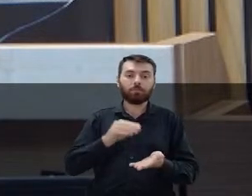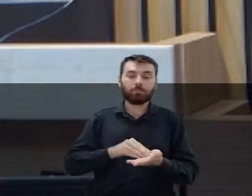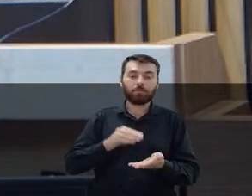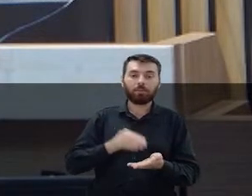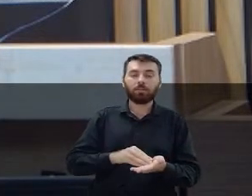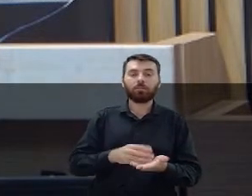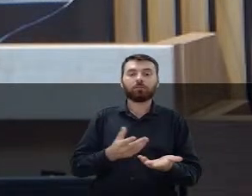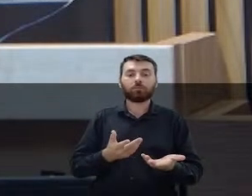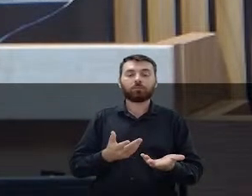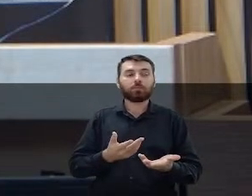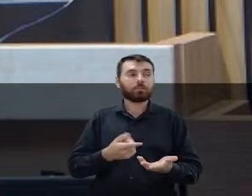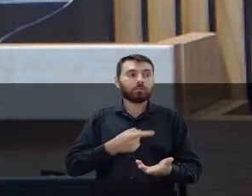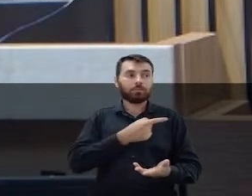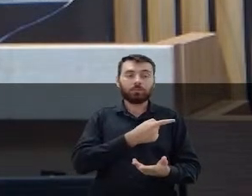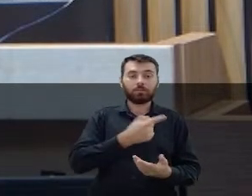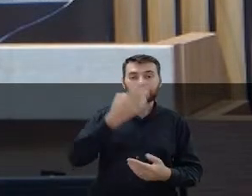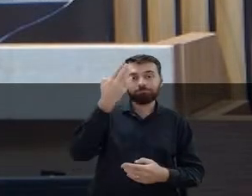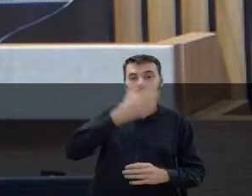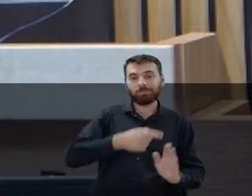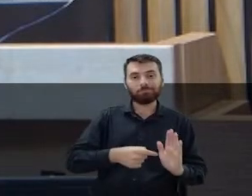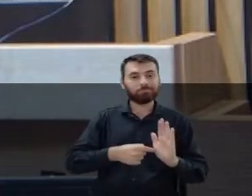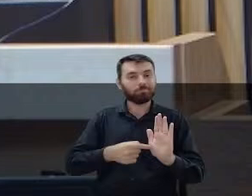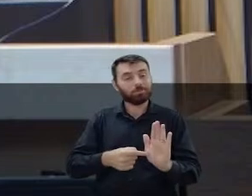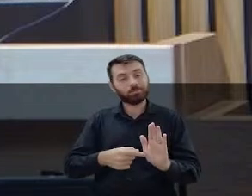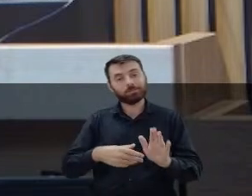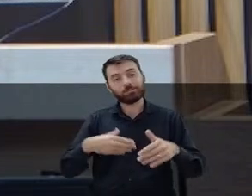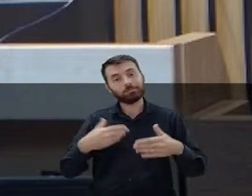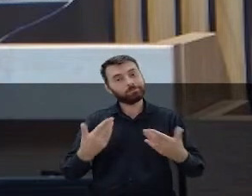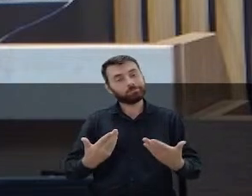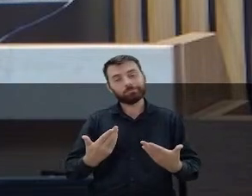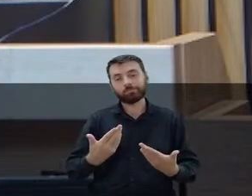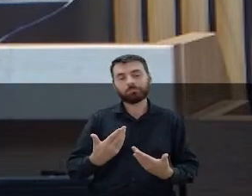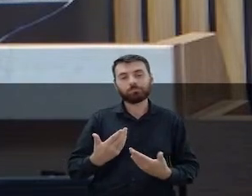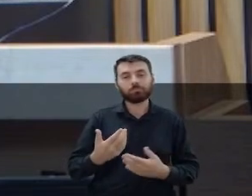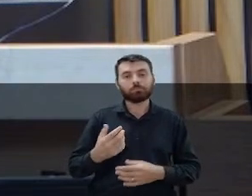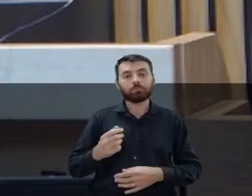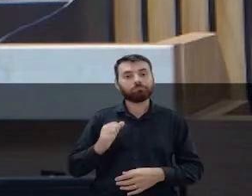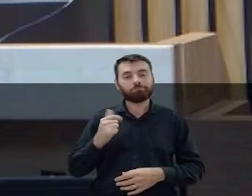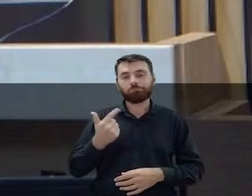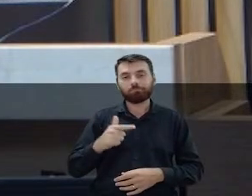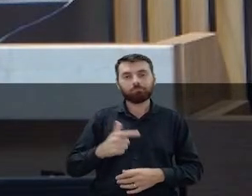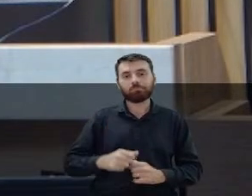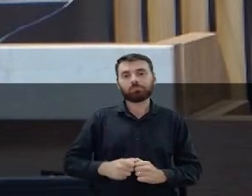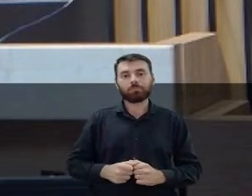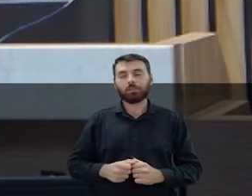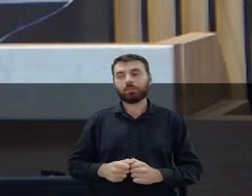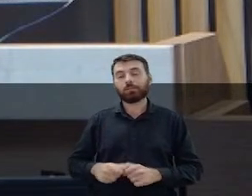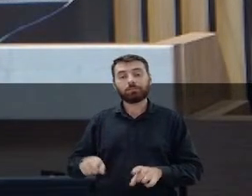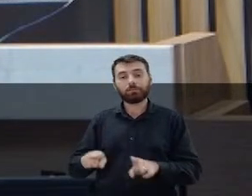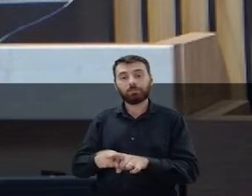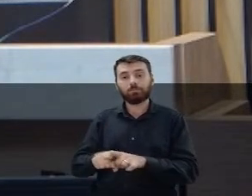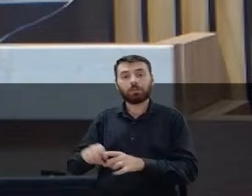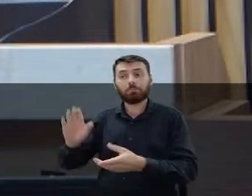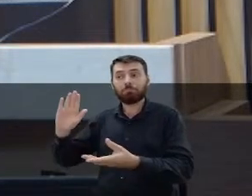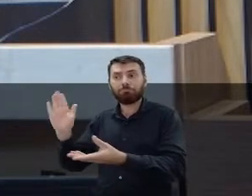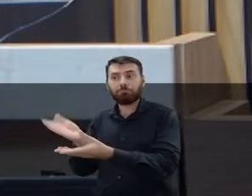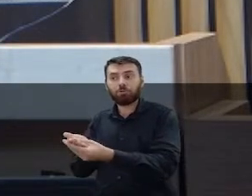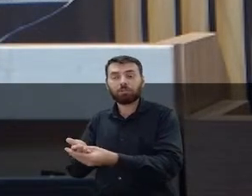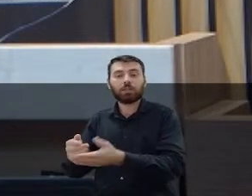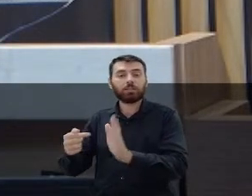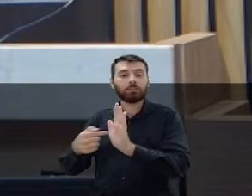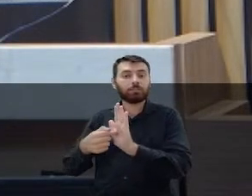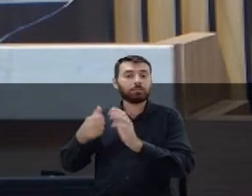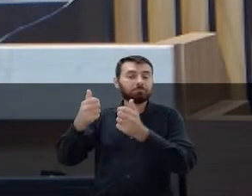ficou comprovada. E como fundamentado na origem, o fato sequer foi objeto de apreciação, pois consistiu